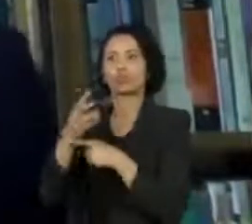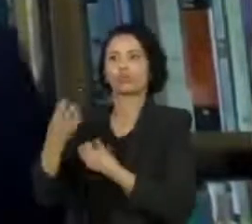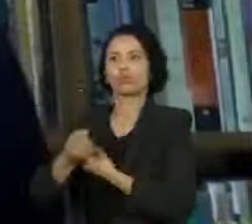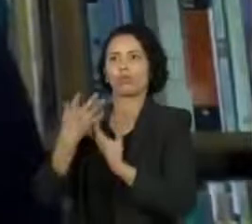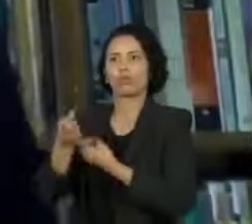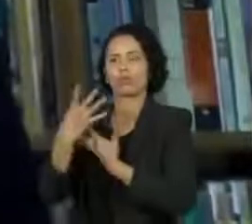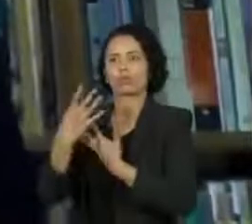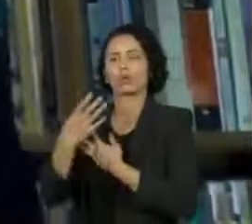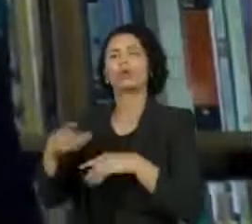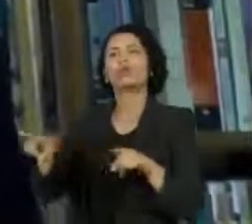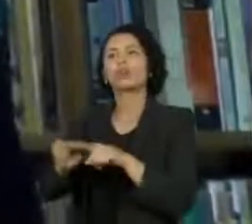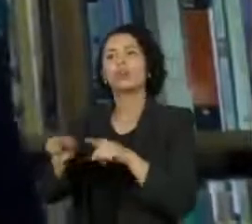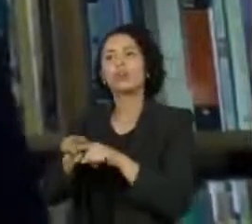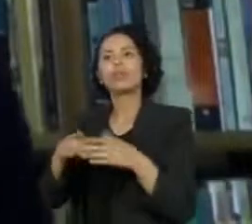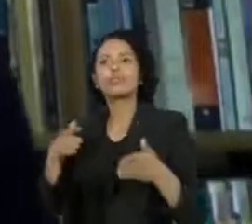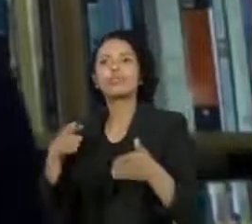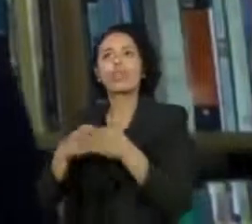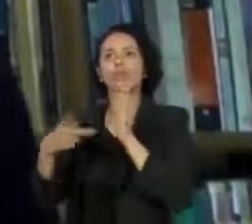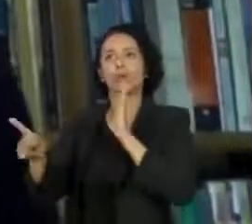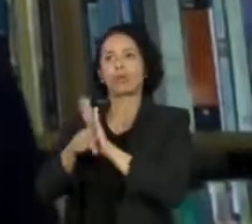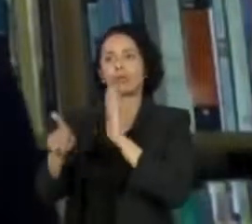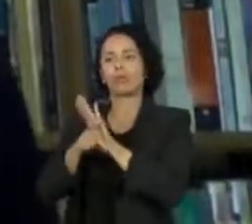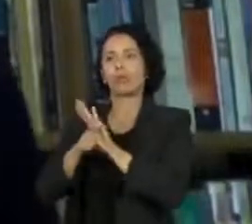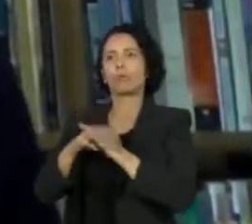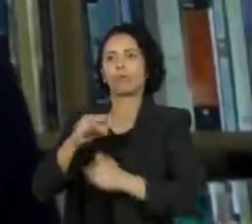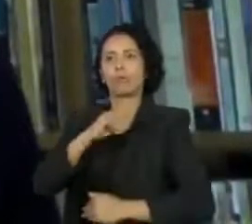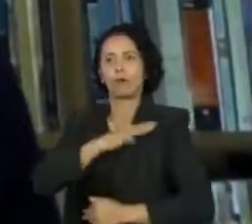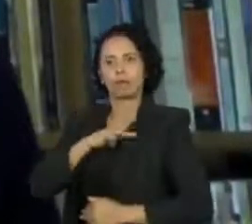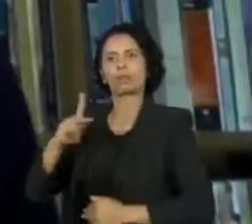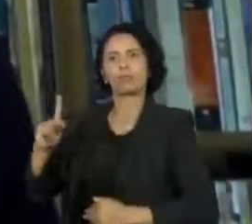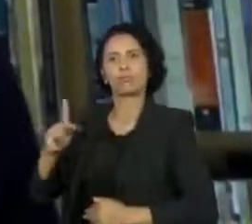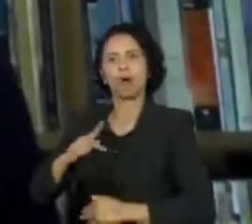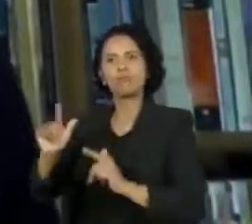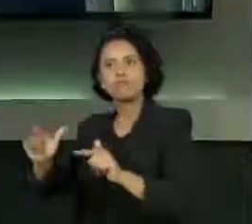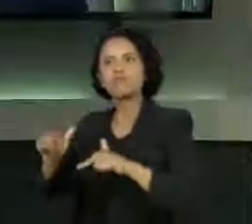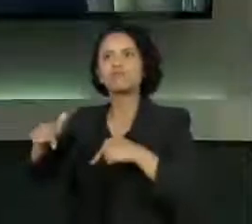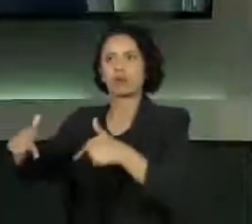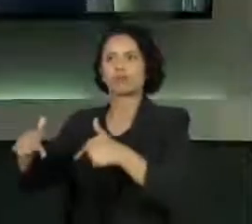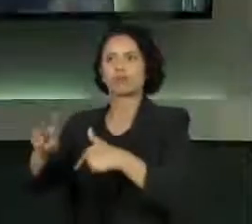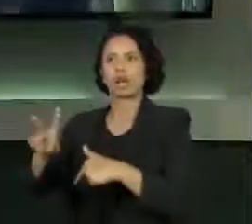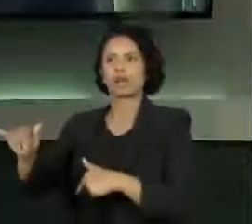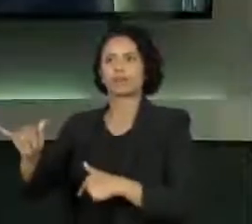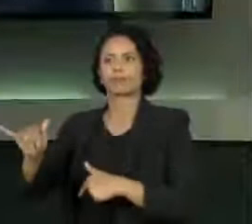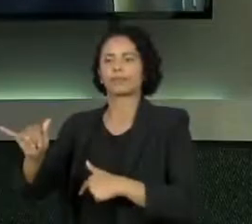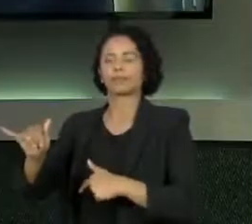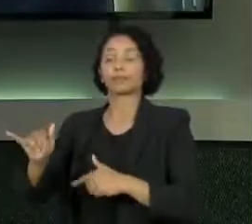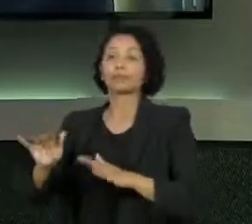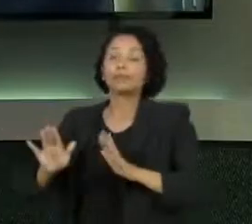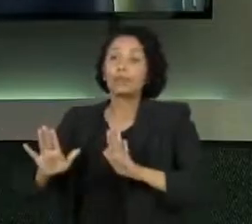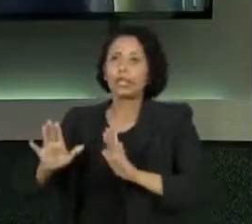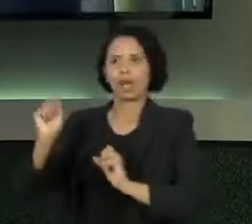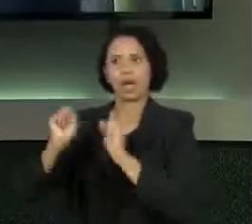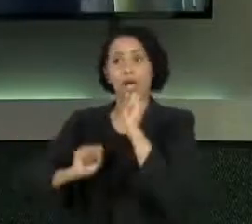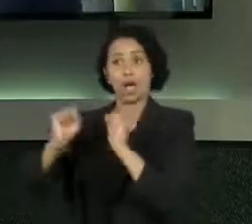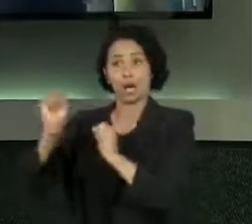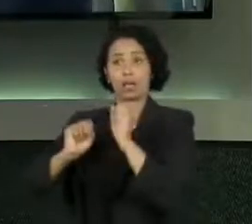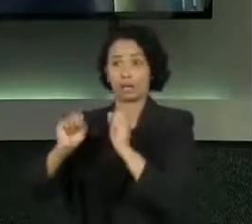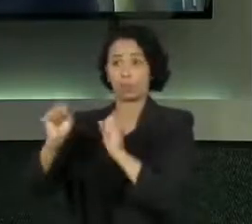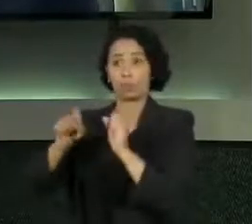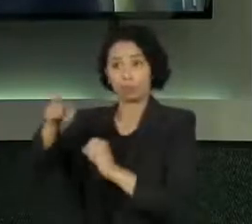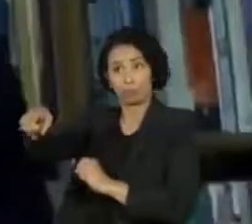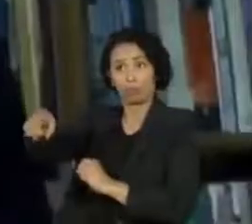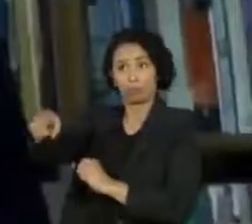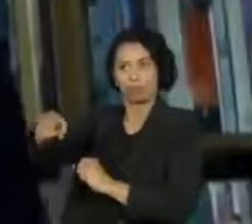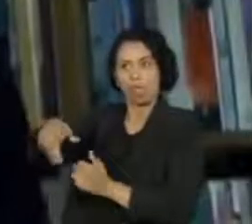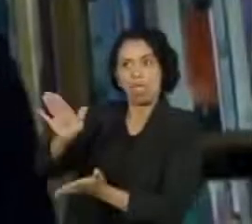denúncia ao Ministério Público, que irá tomar as providências para apuração. E quanto à empresa credora, Joyce, vamos